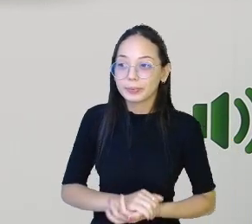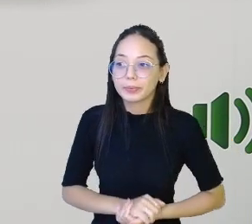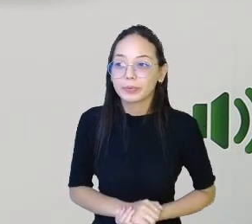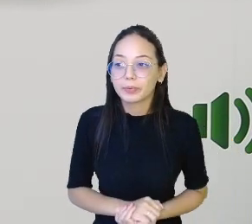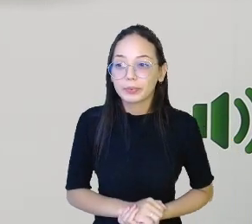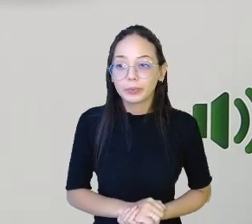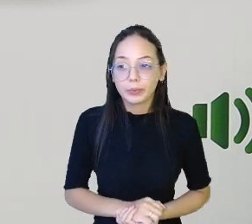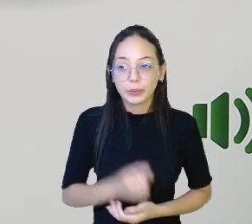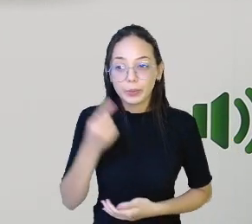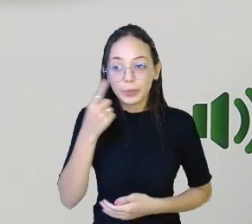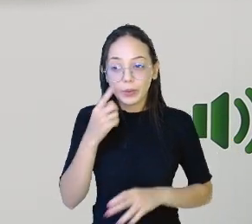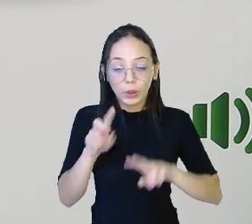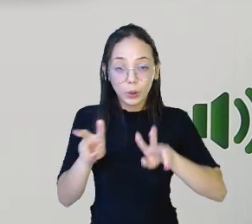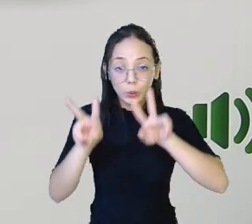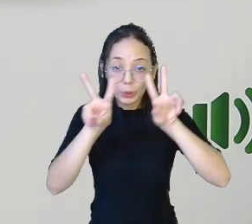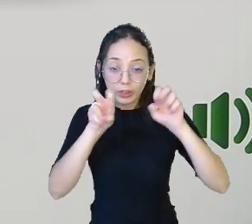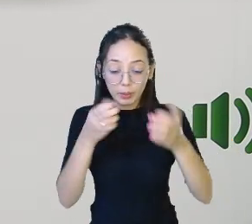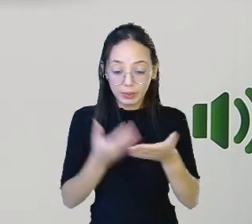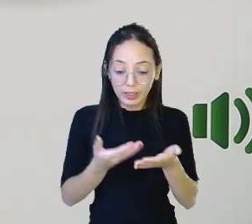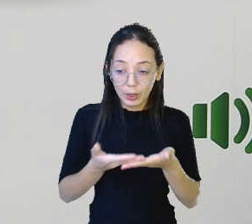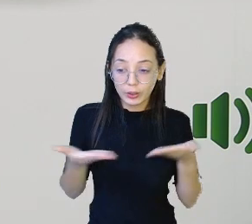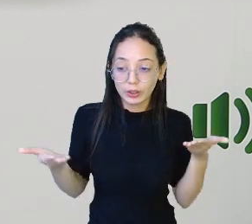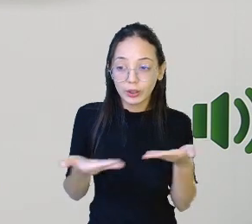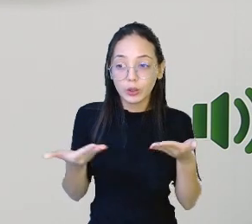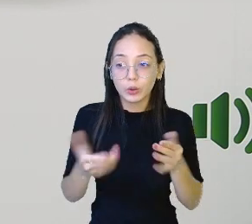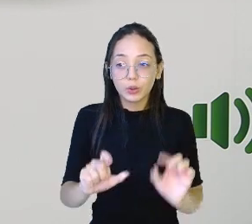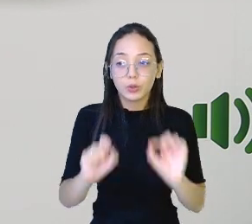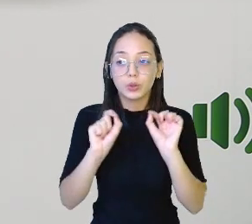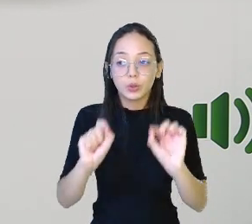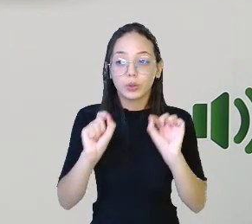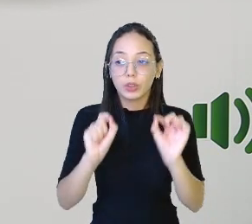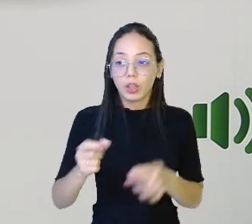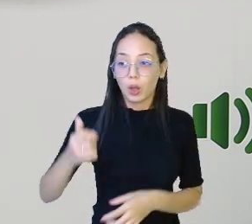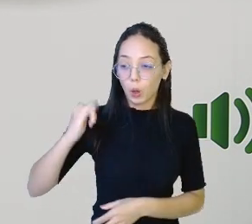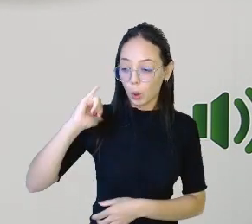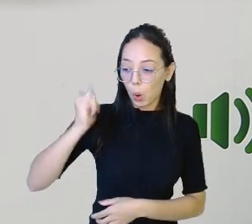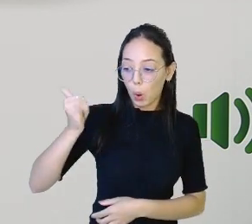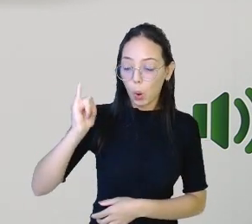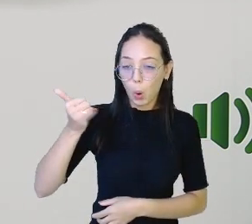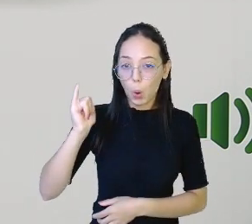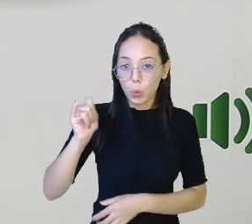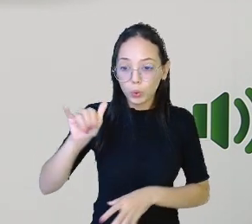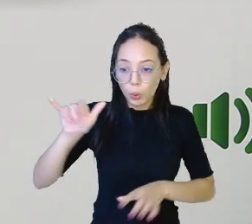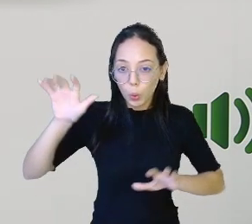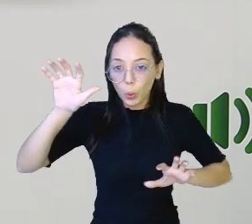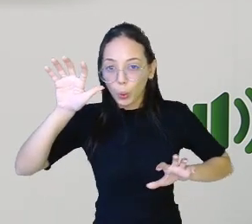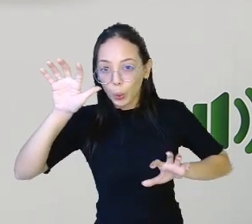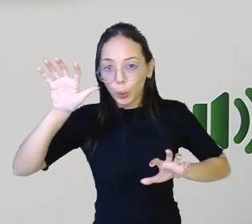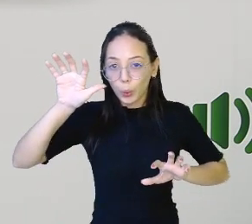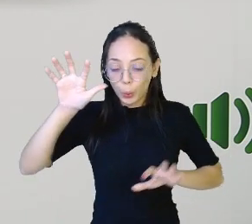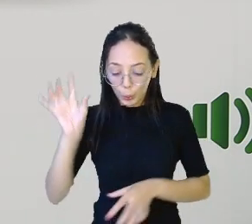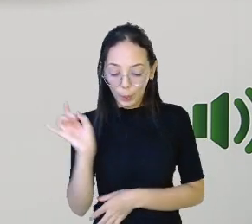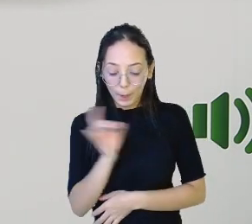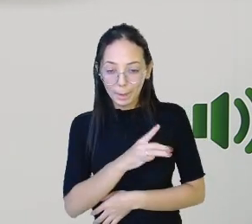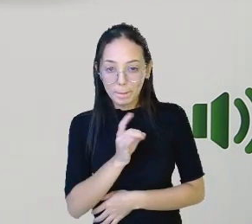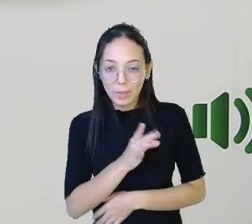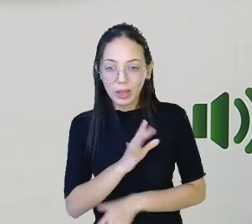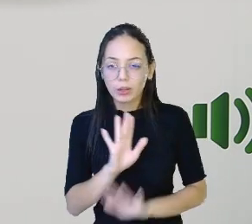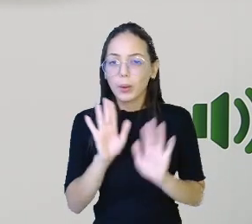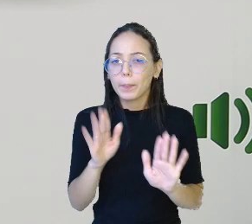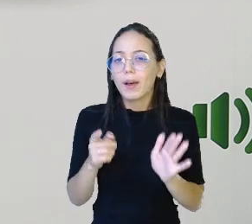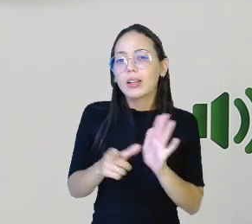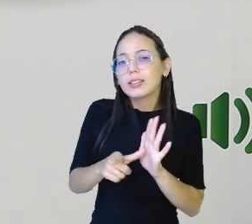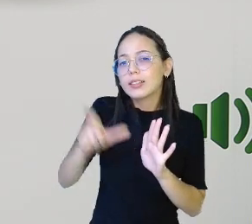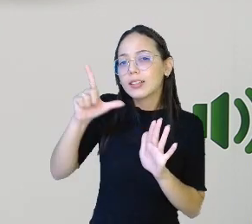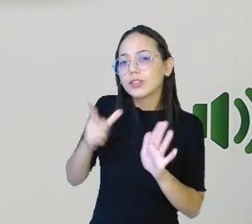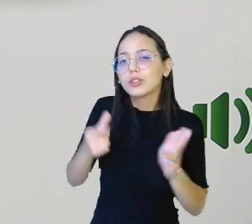O tema de hoje da nossa aula, como eu já disse, são contos de assombração, tá certo? Só que antes de